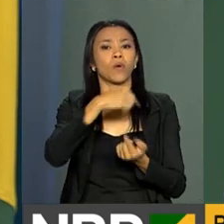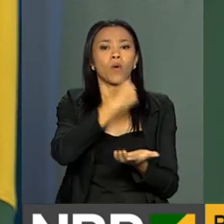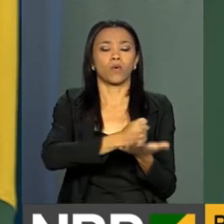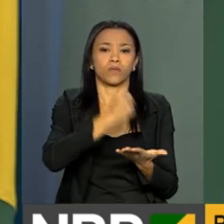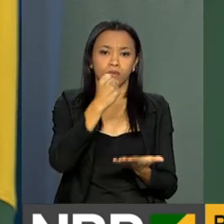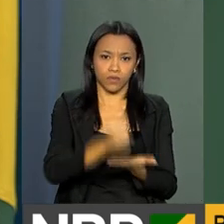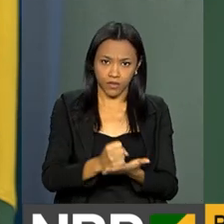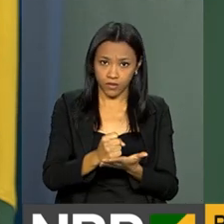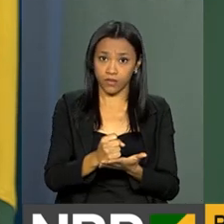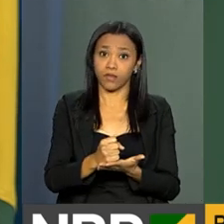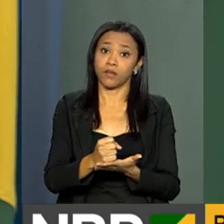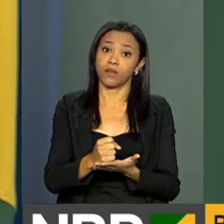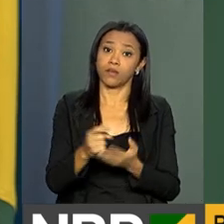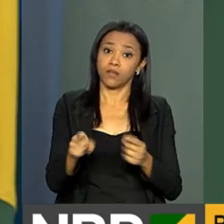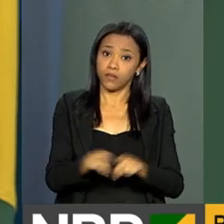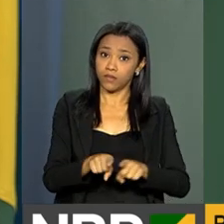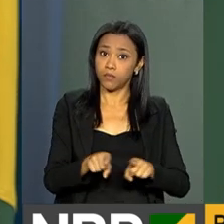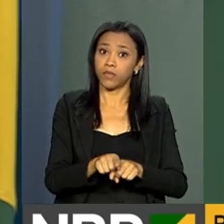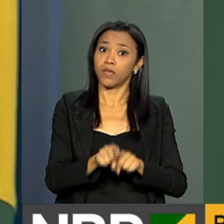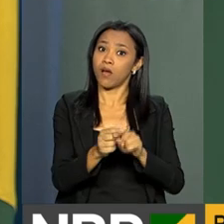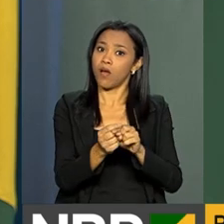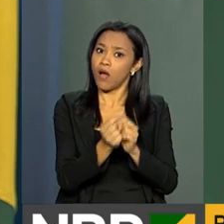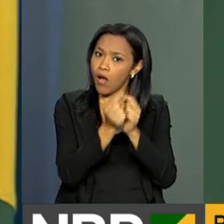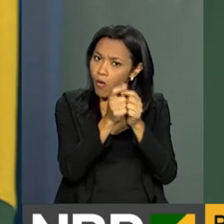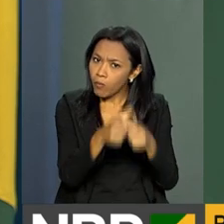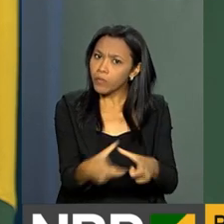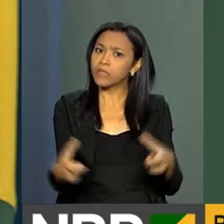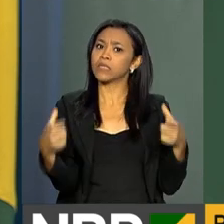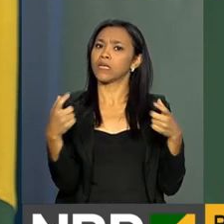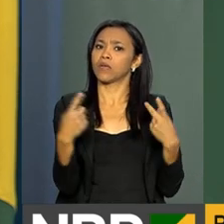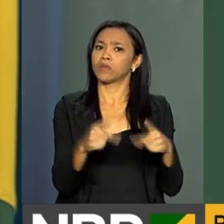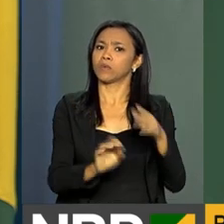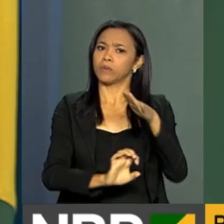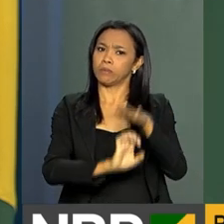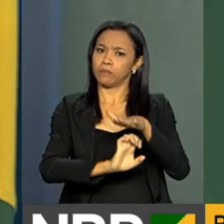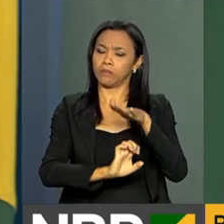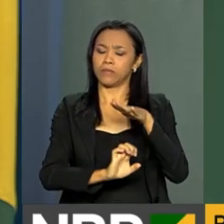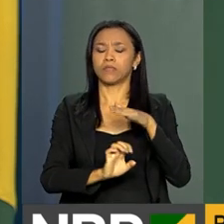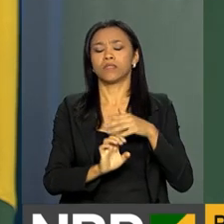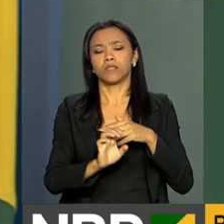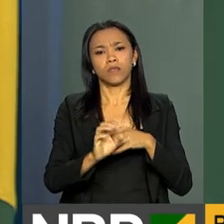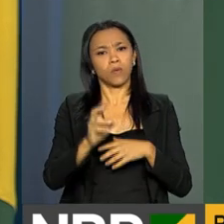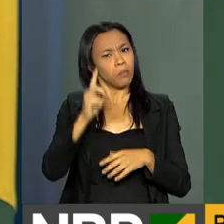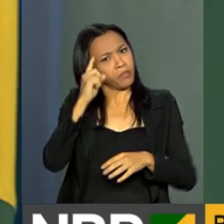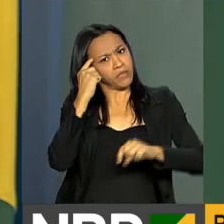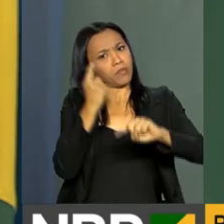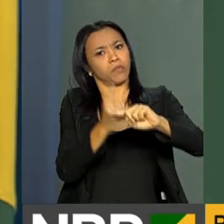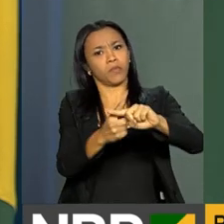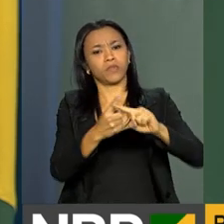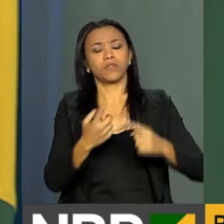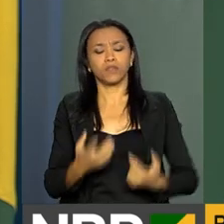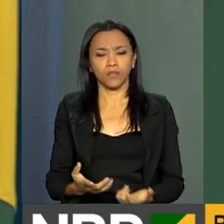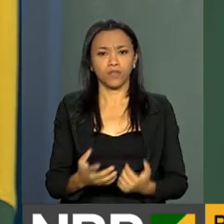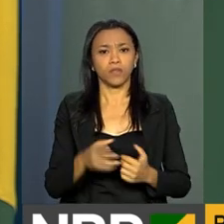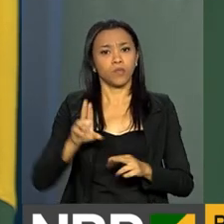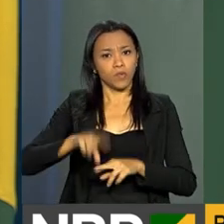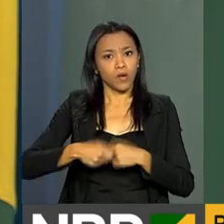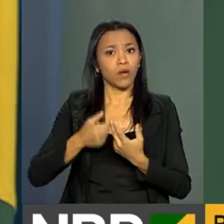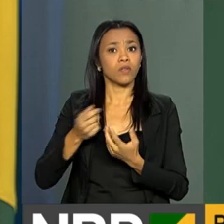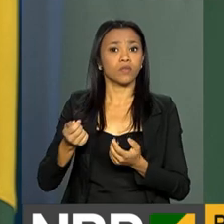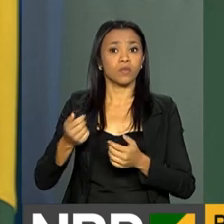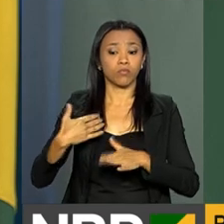e investir, e otimistas com o crescimento da nossa